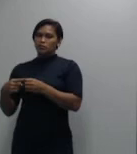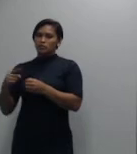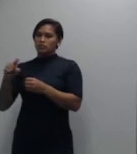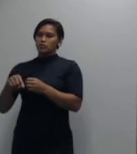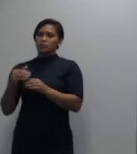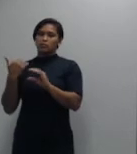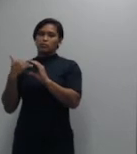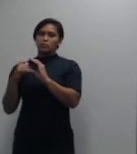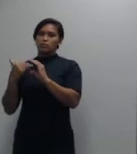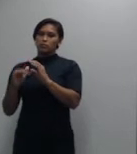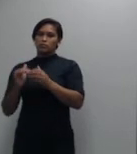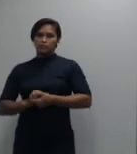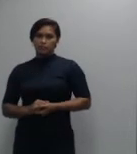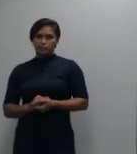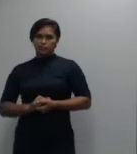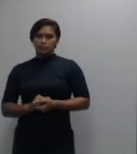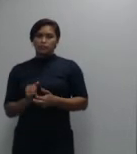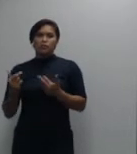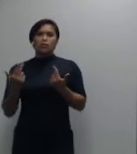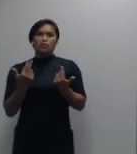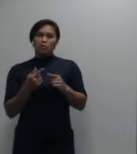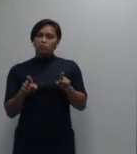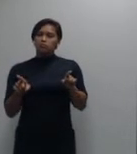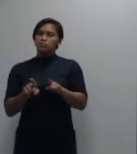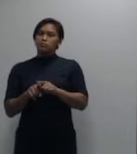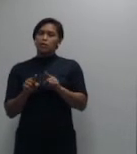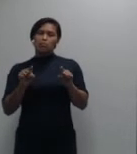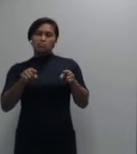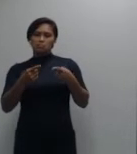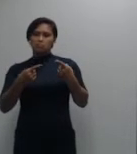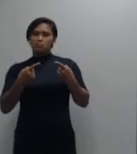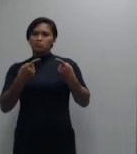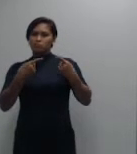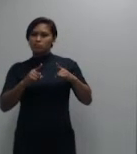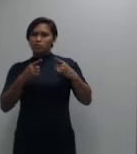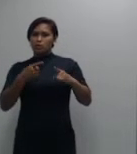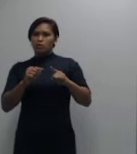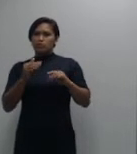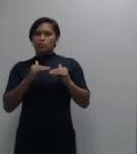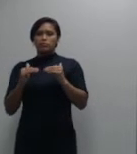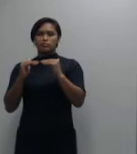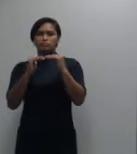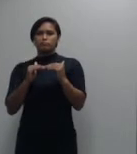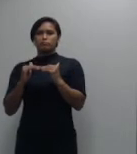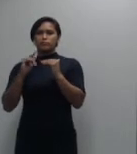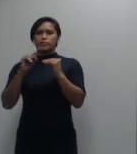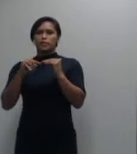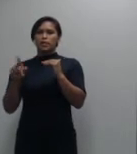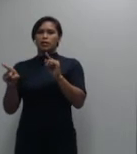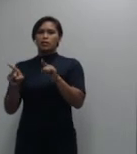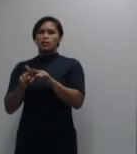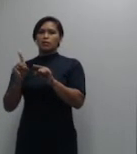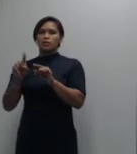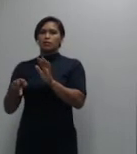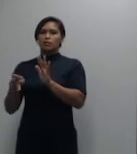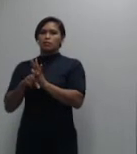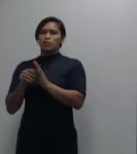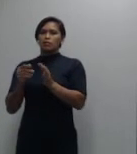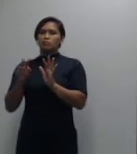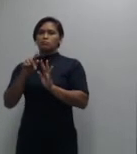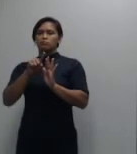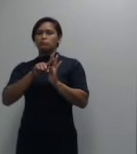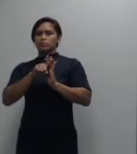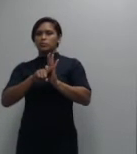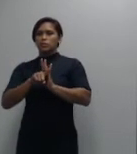seu encaminhamento na medida em que a arte que provoca a instalação da devida apreciação